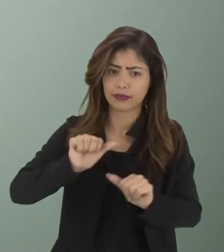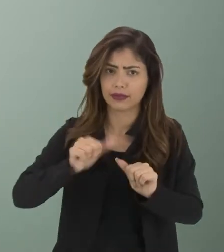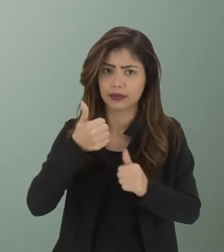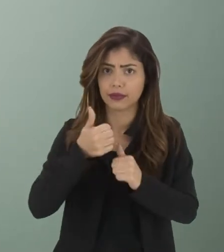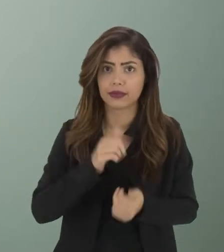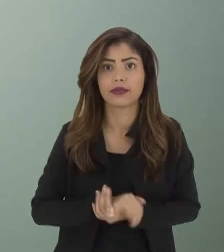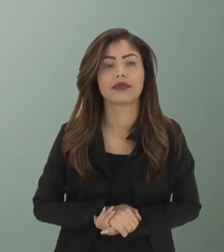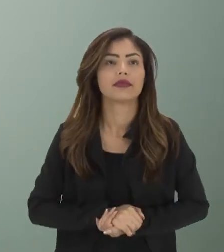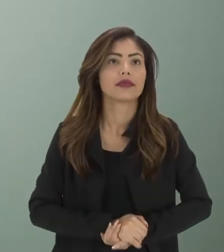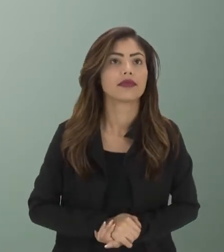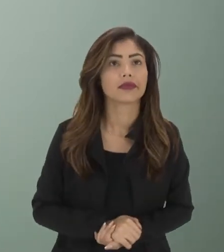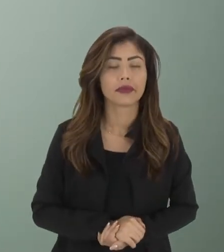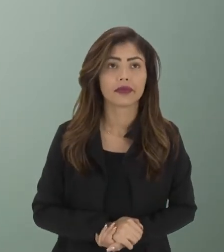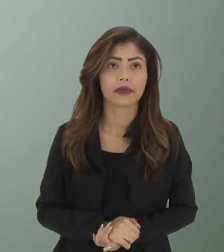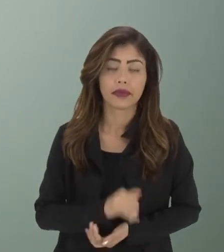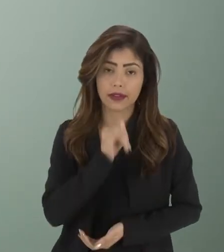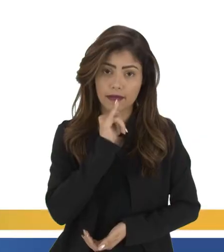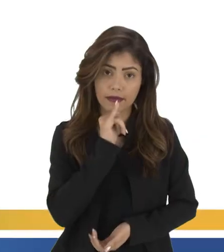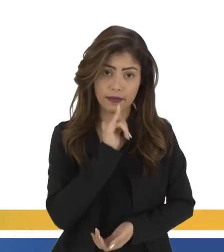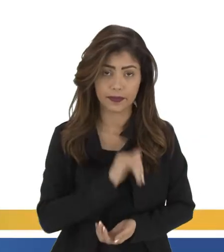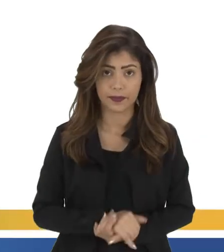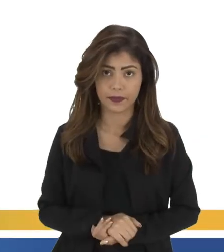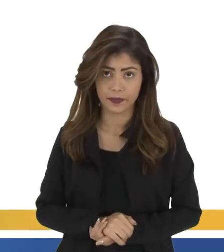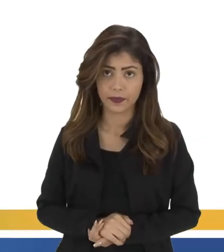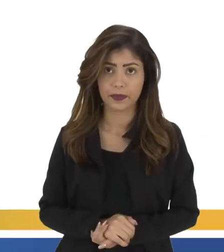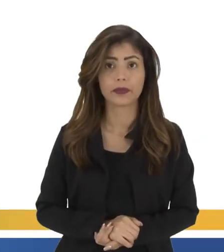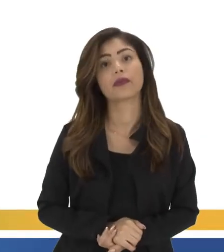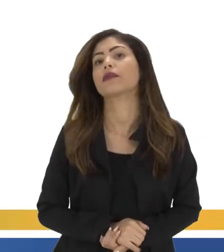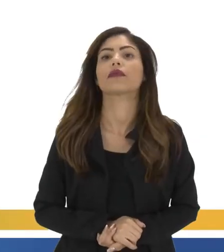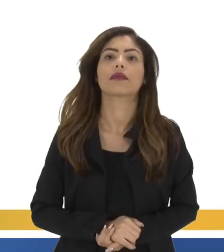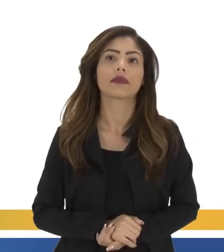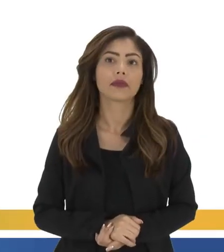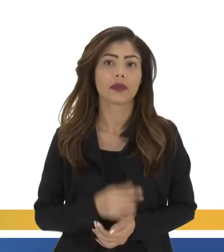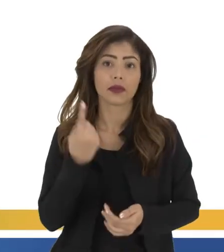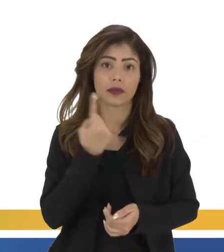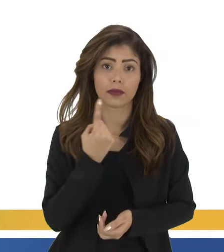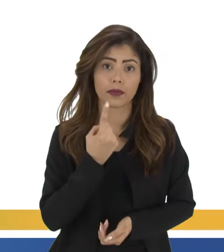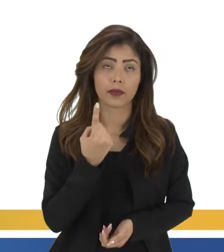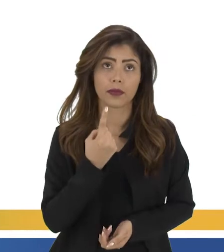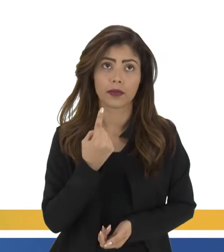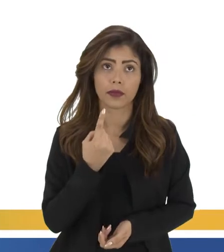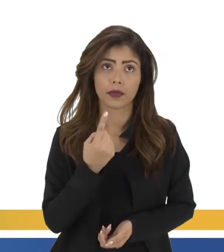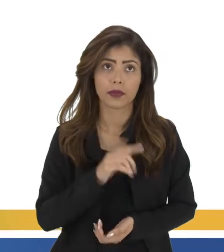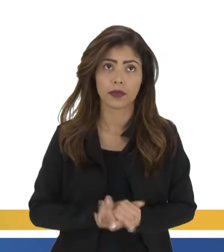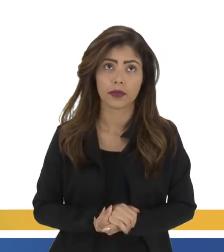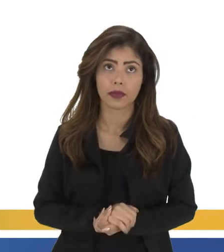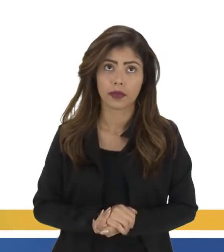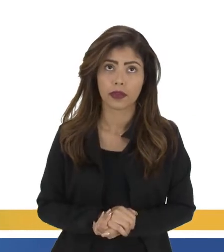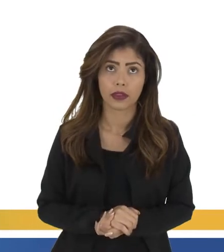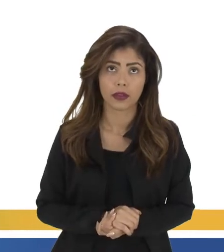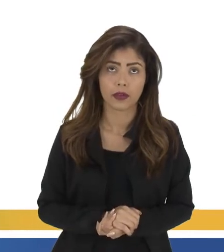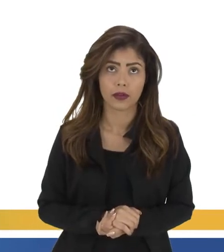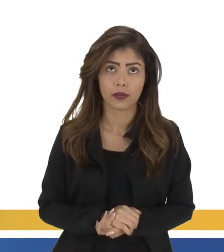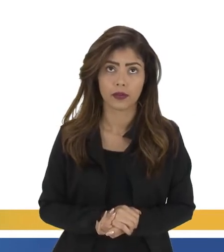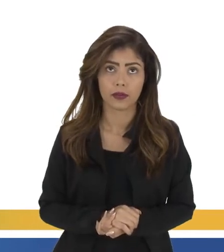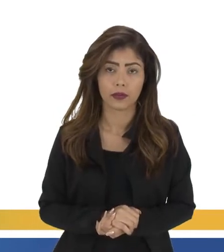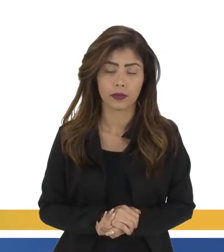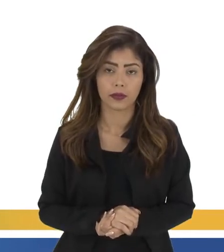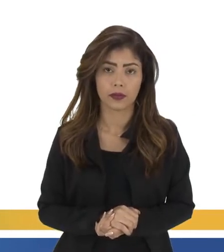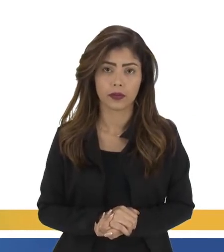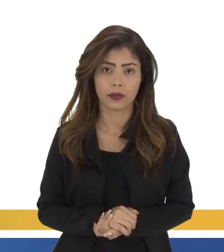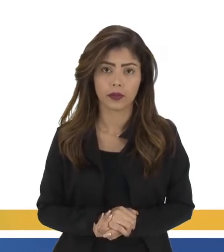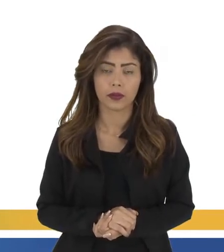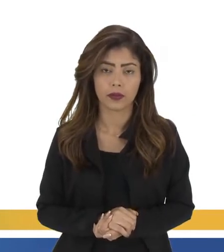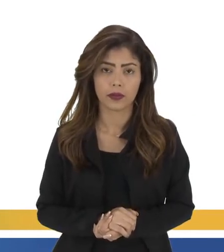alteração. Vamos ver os exemplos. Eu tenho lá o exemplo número 1. You will study for the test